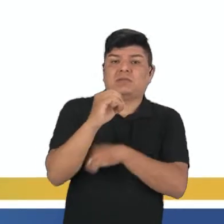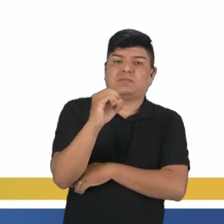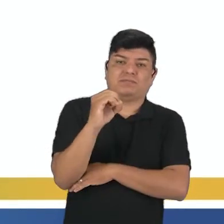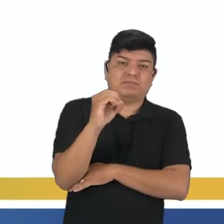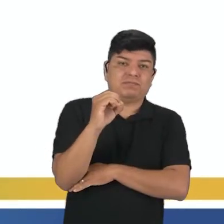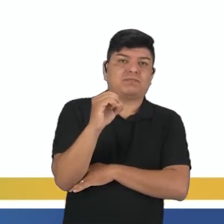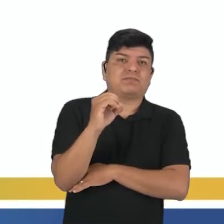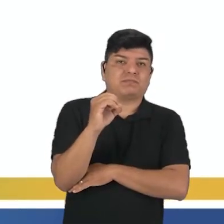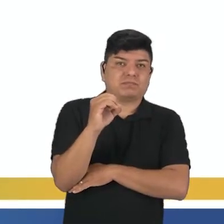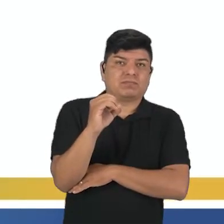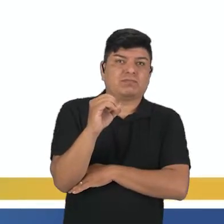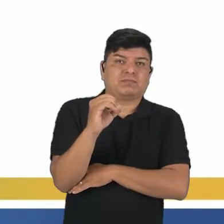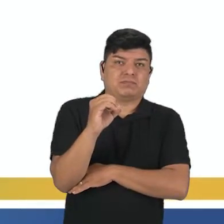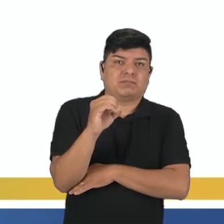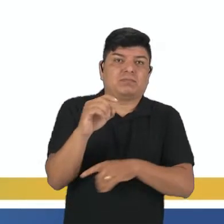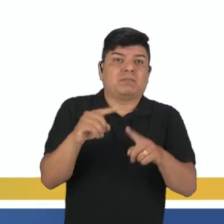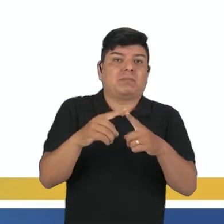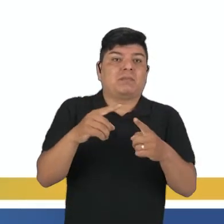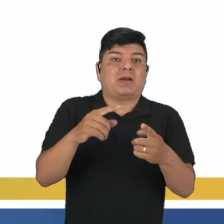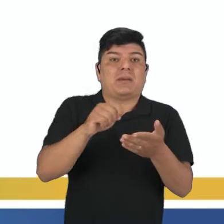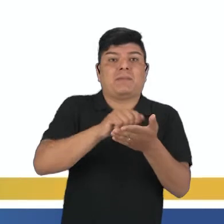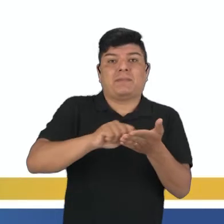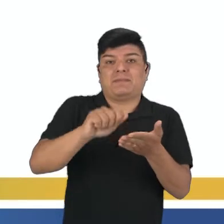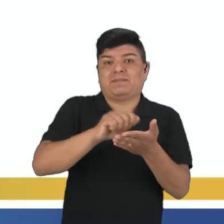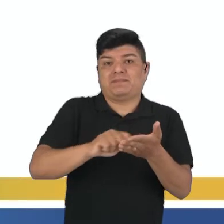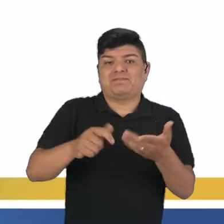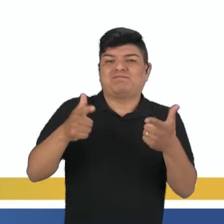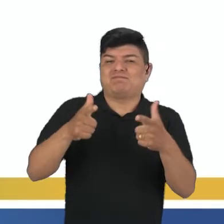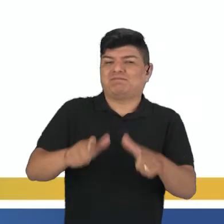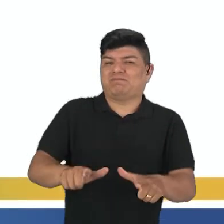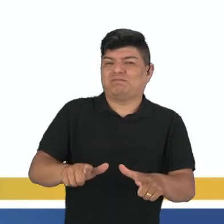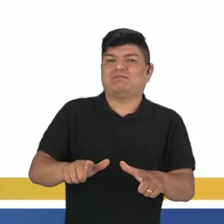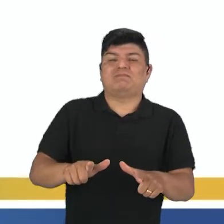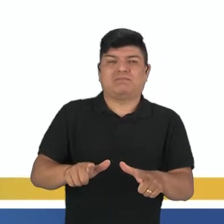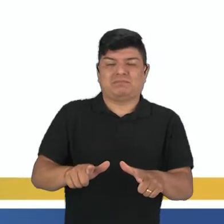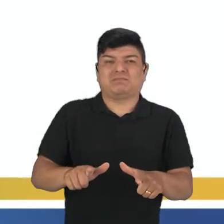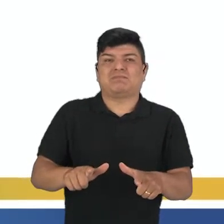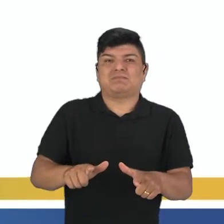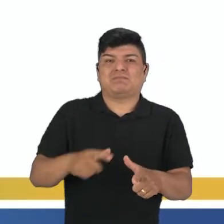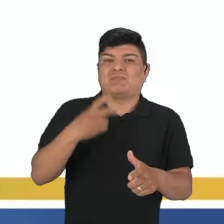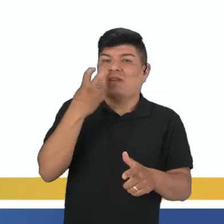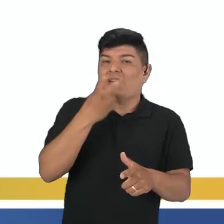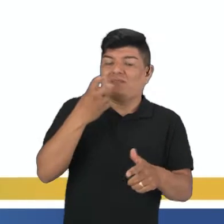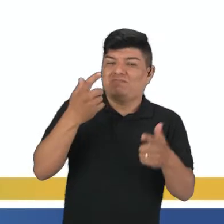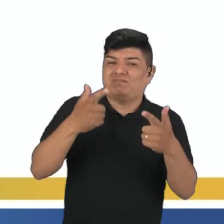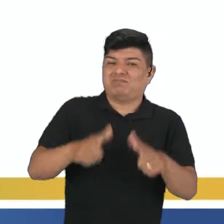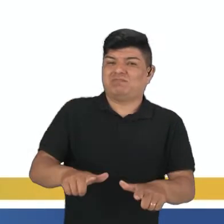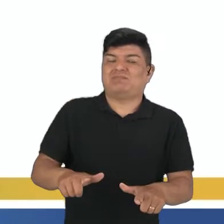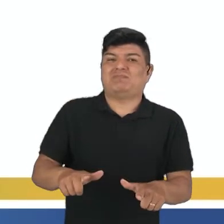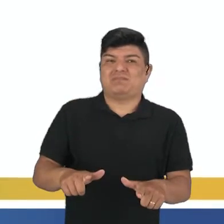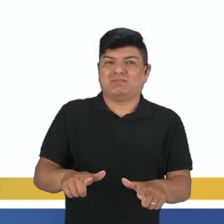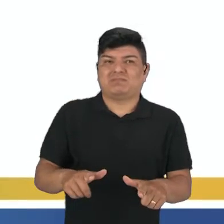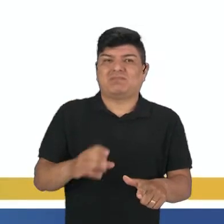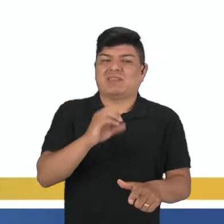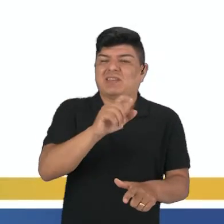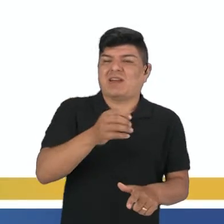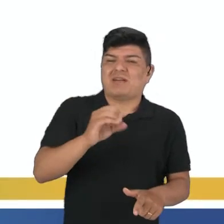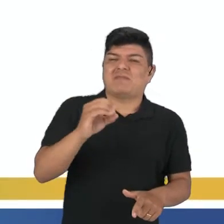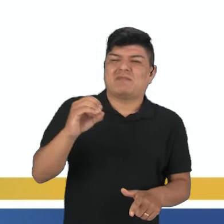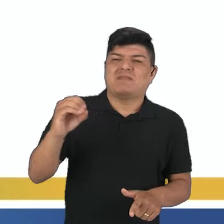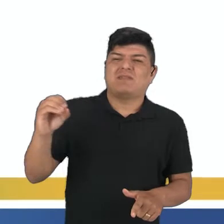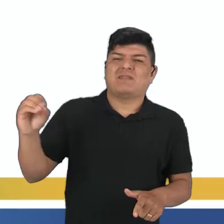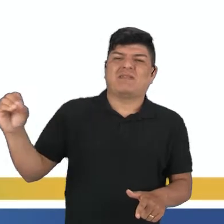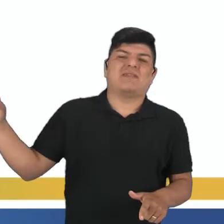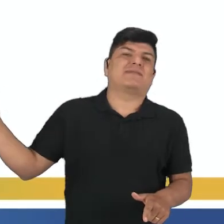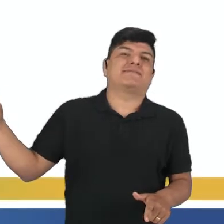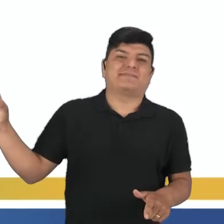zero. Só que para escrever esse número também é chato, para falar ele também é chato. Já pensou? 0,0000, a pessoa